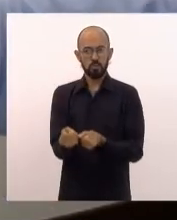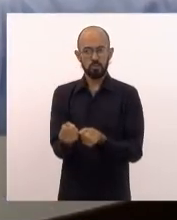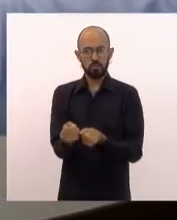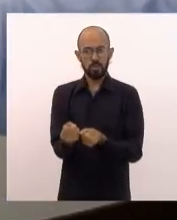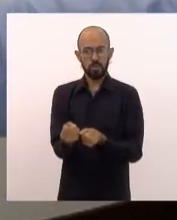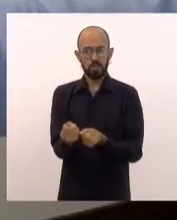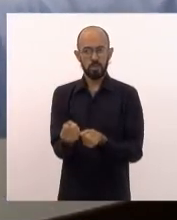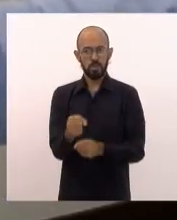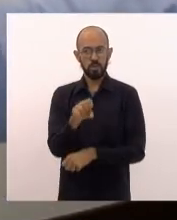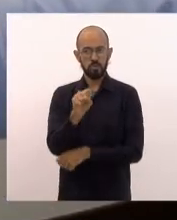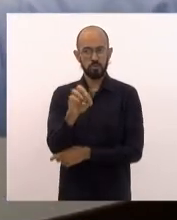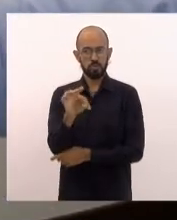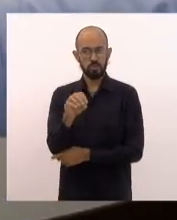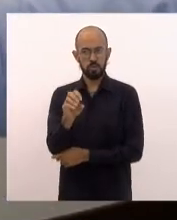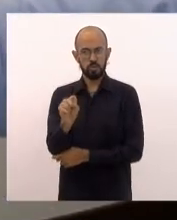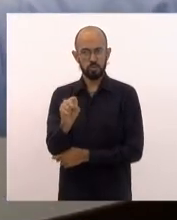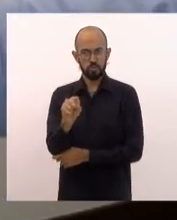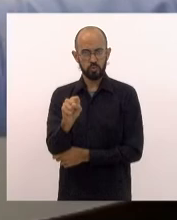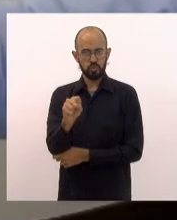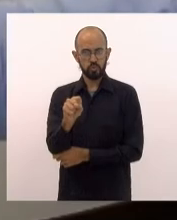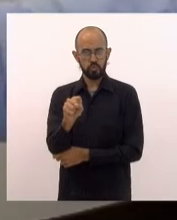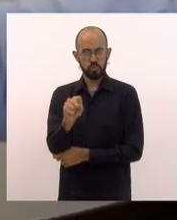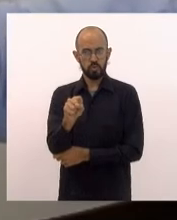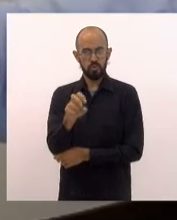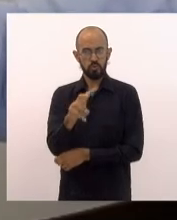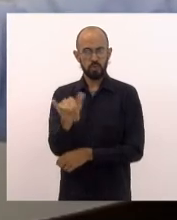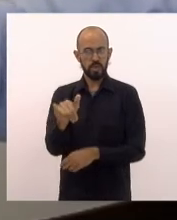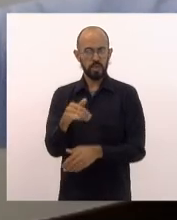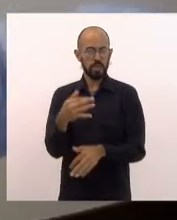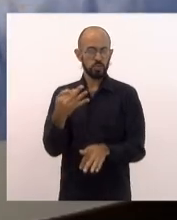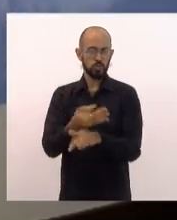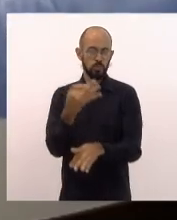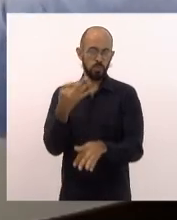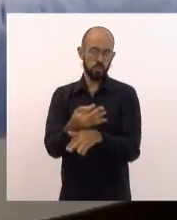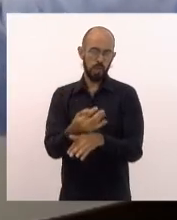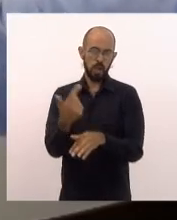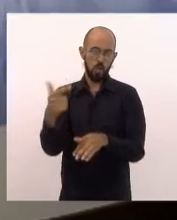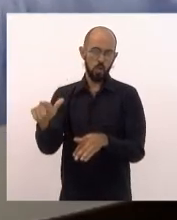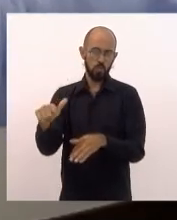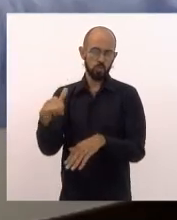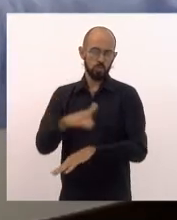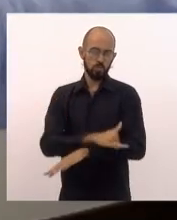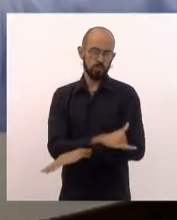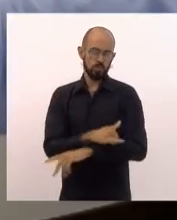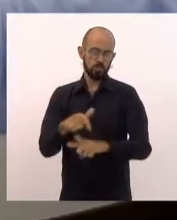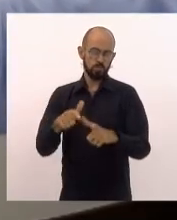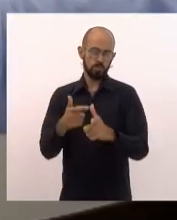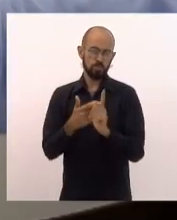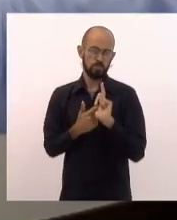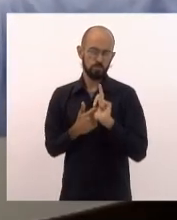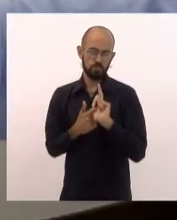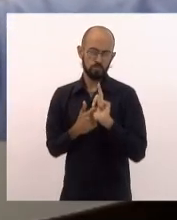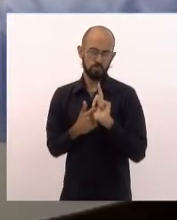Santos Dumont, que vão ter que carregar três aeroportos deficitários, e o Santos Dumont, com o número de passageiros